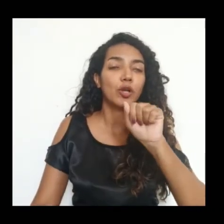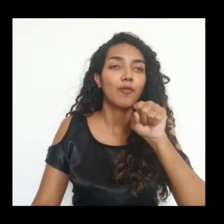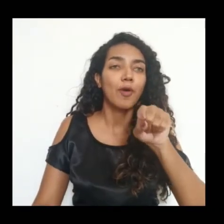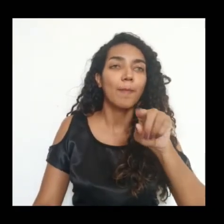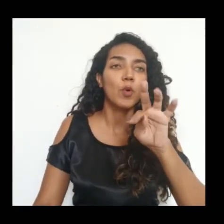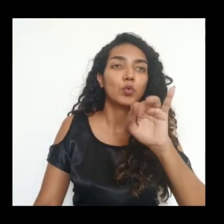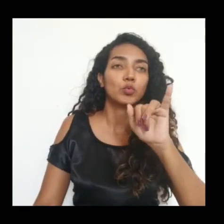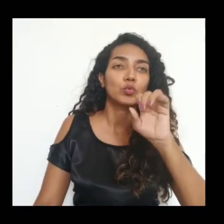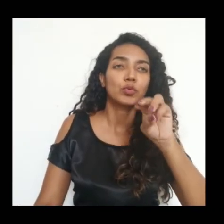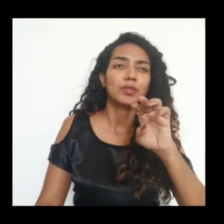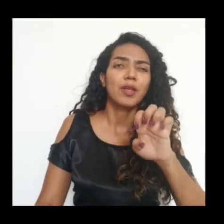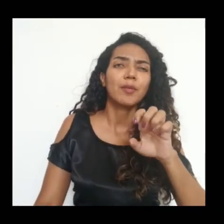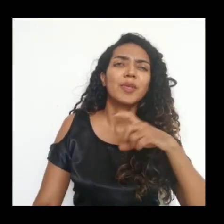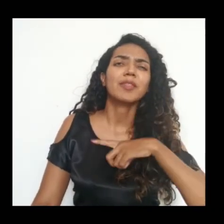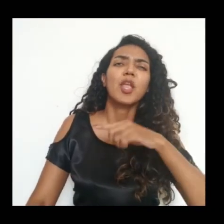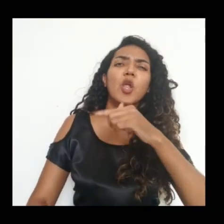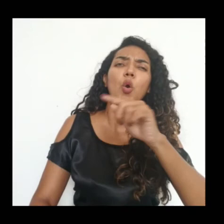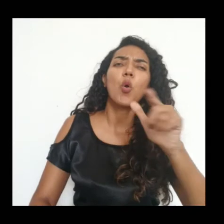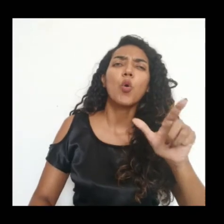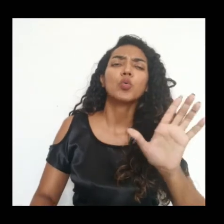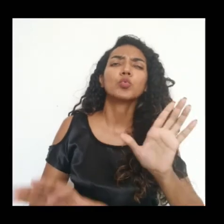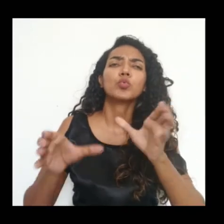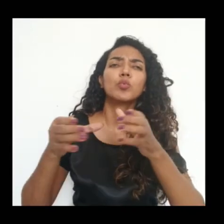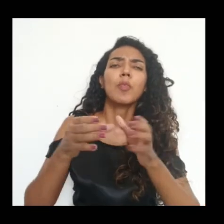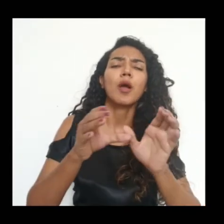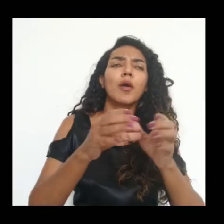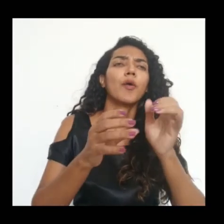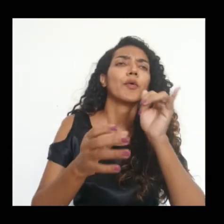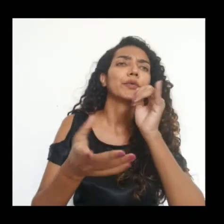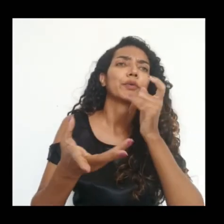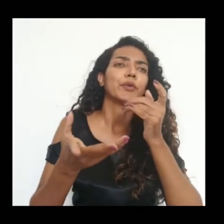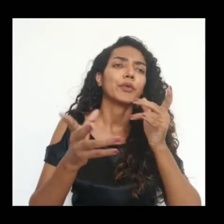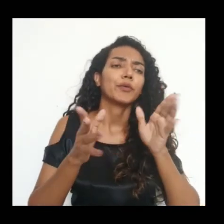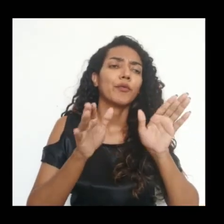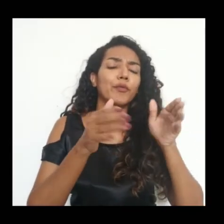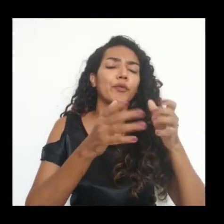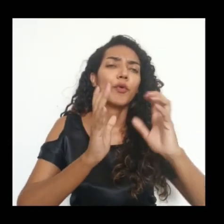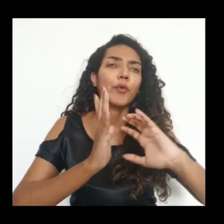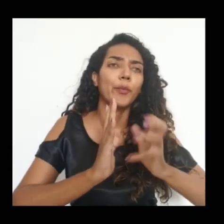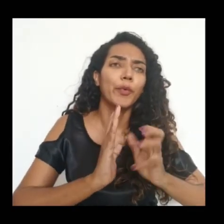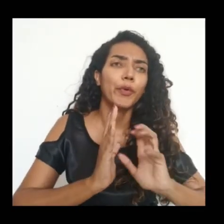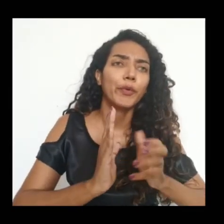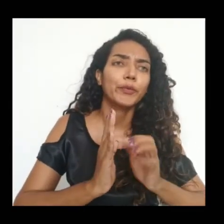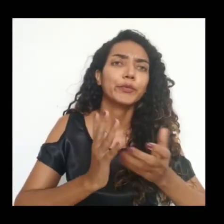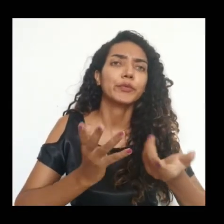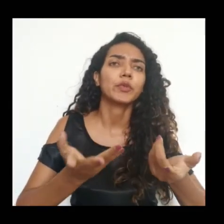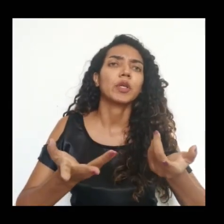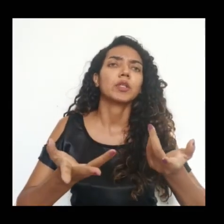aqui relacionados com banco de dados, suporte a